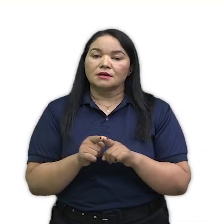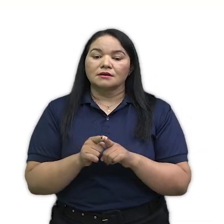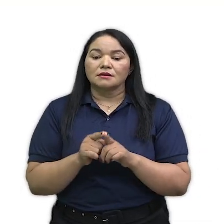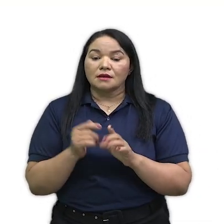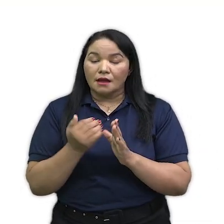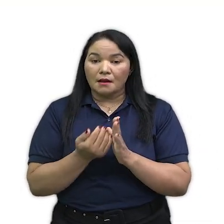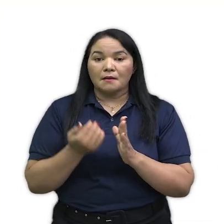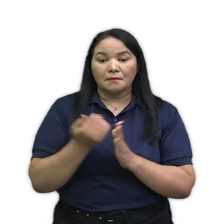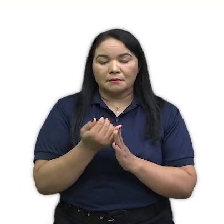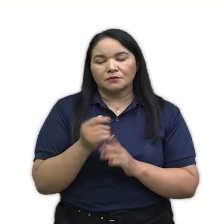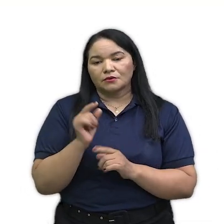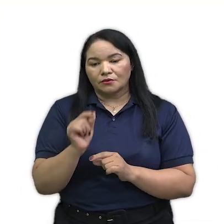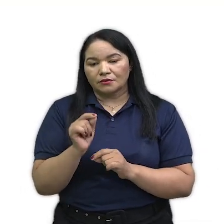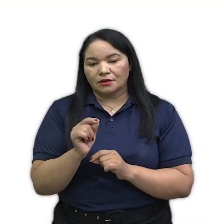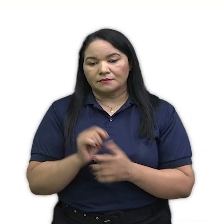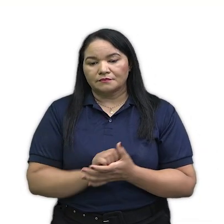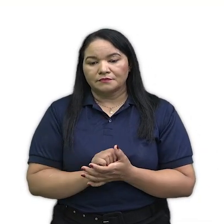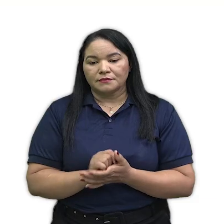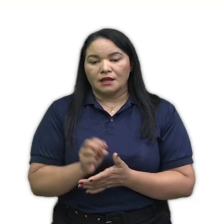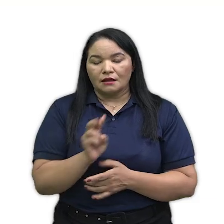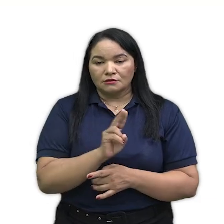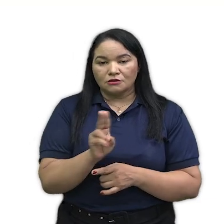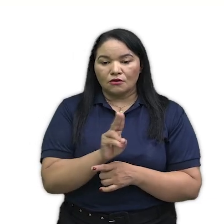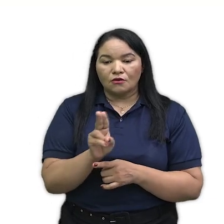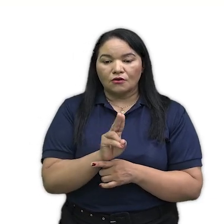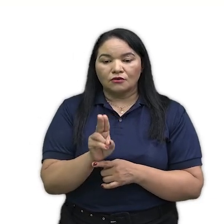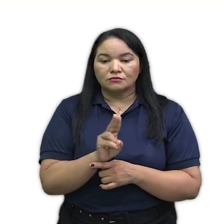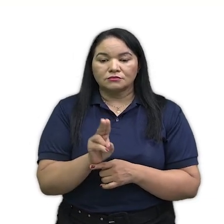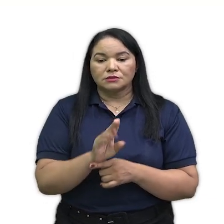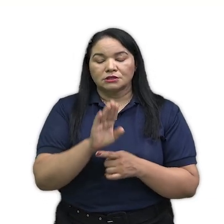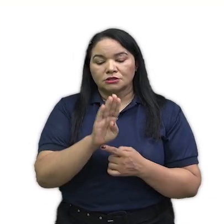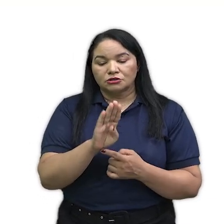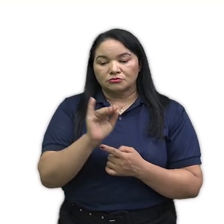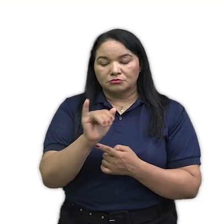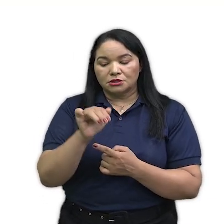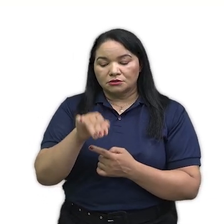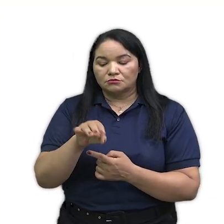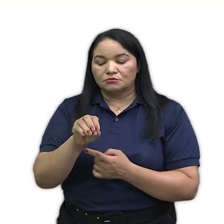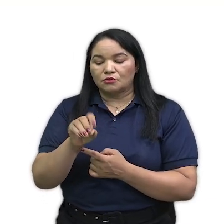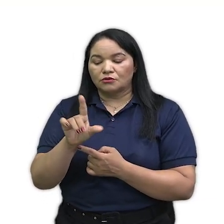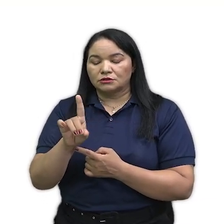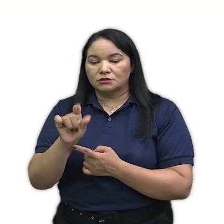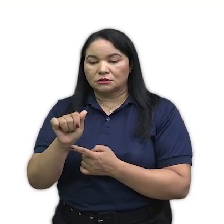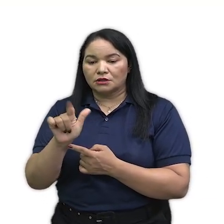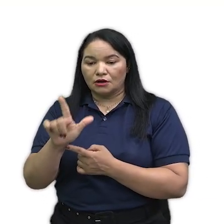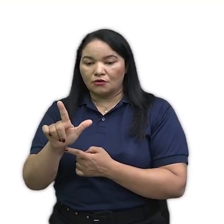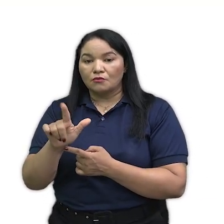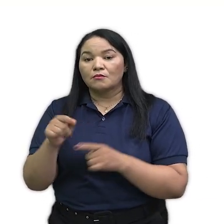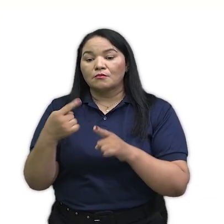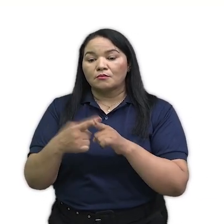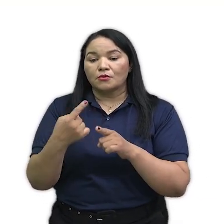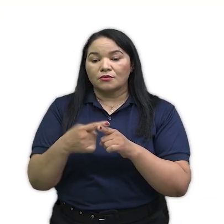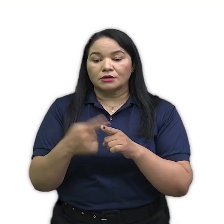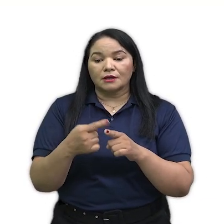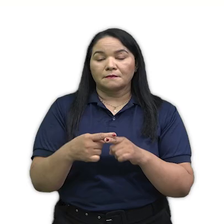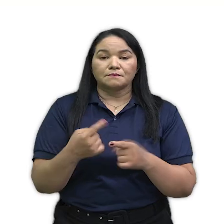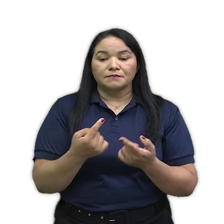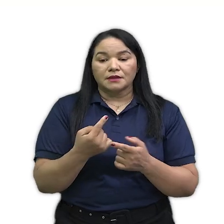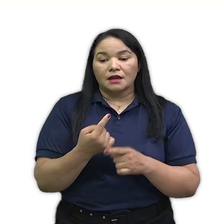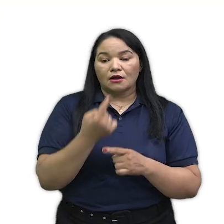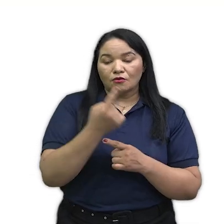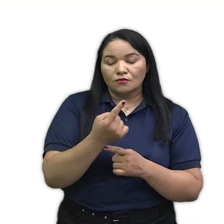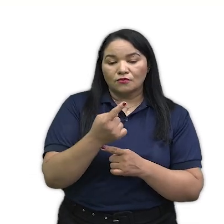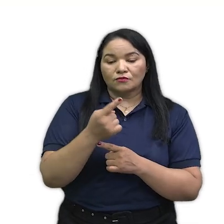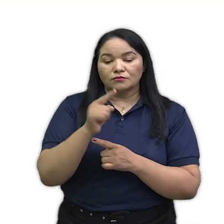elas, então a gente diz que esse conjunto é bimodal, com a moda sendo igual a 1 e